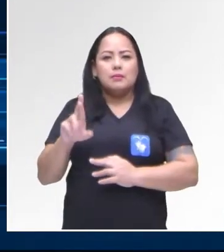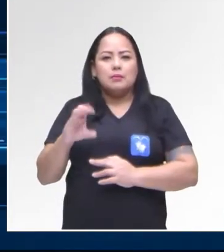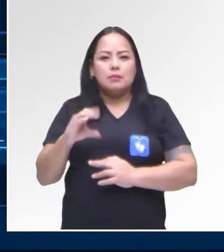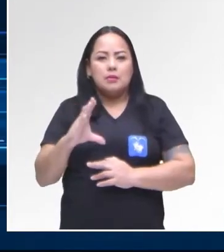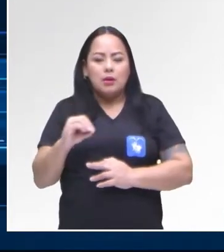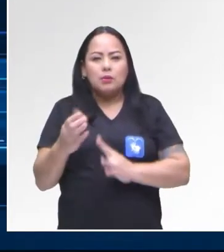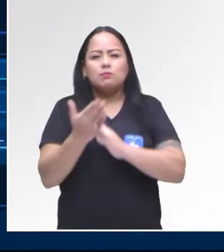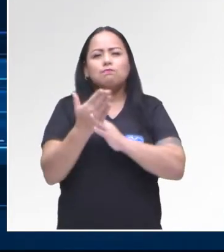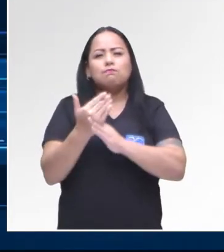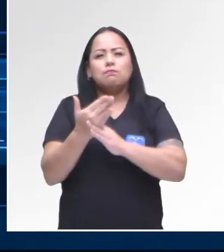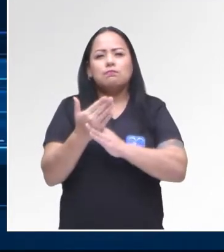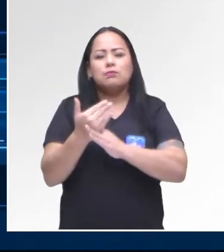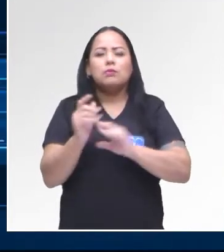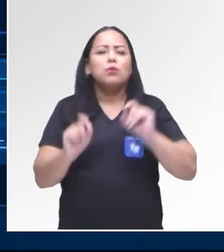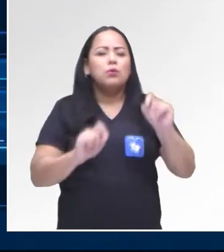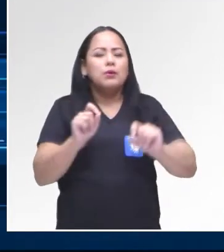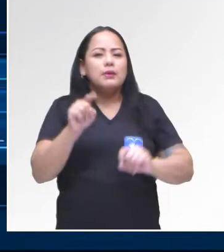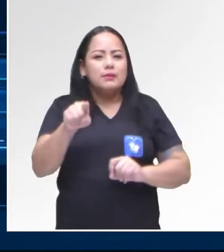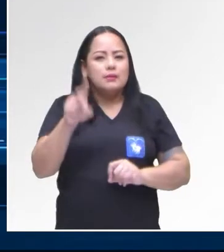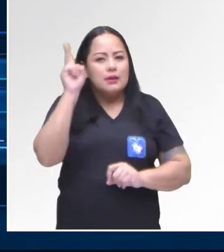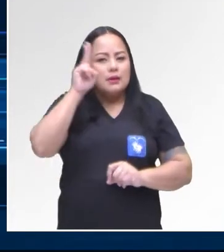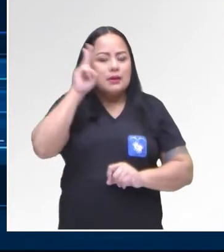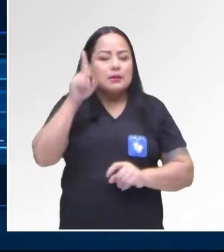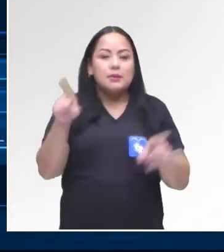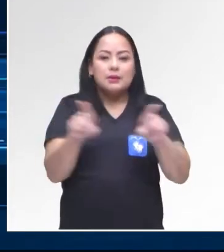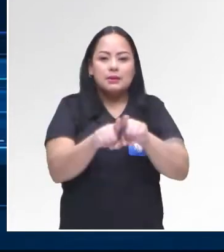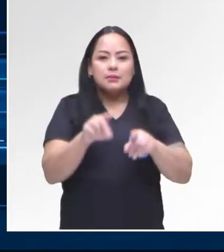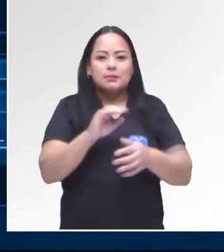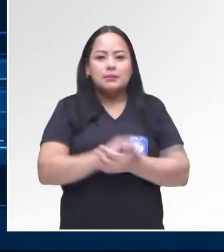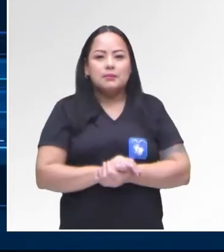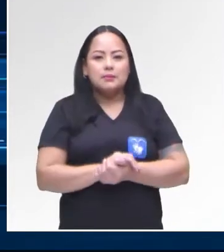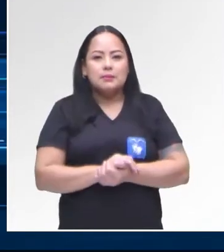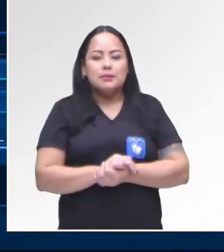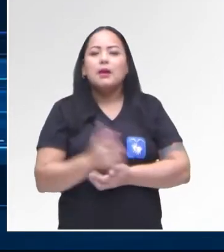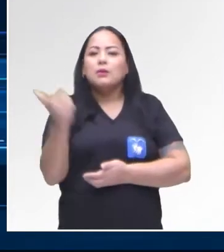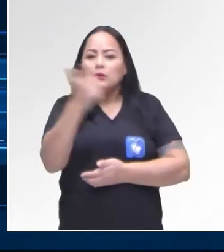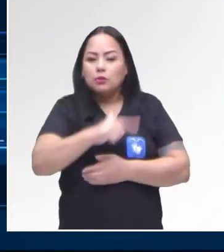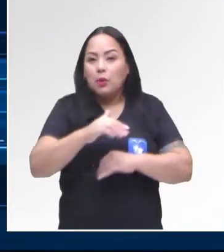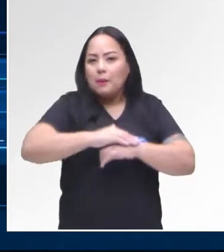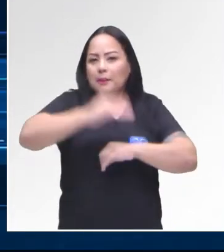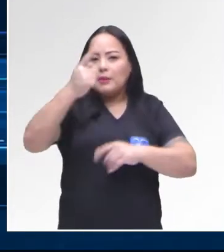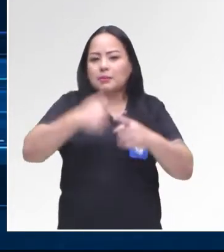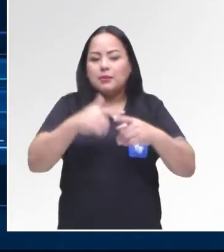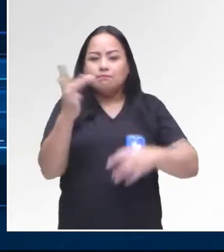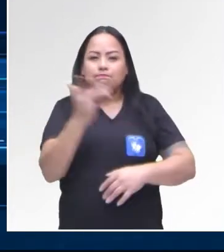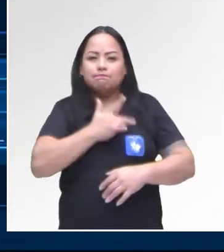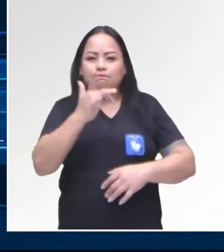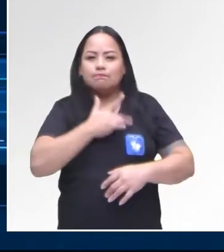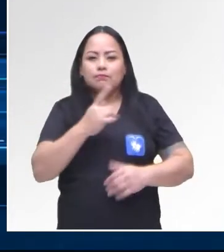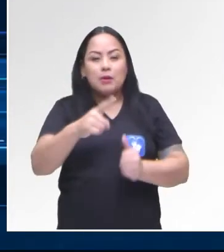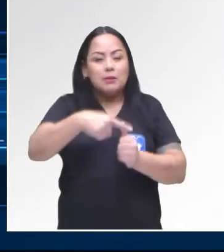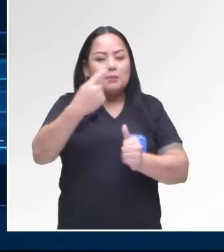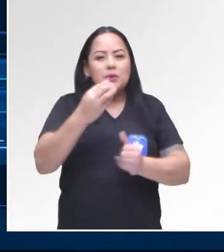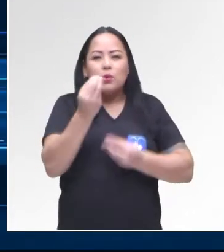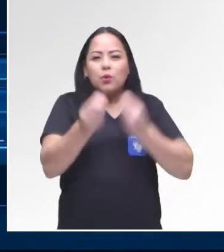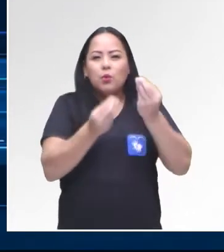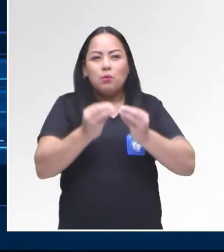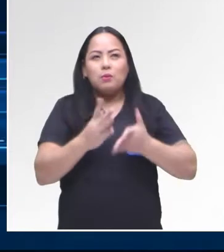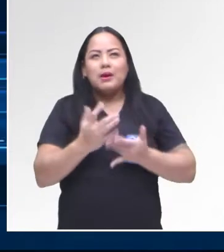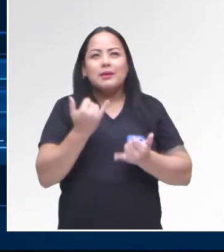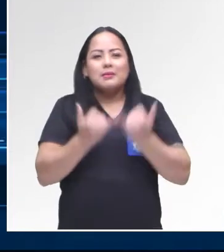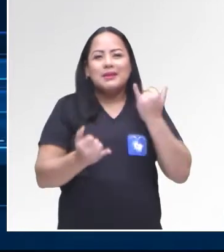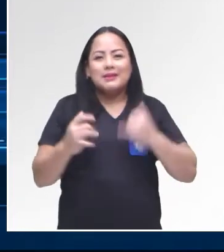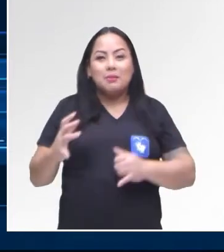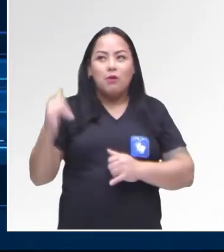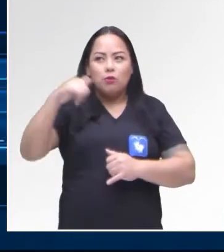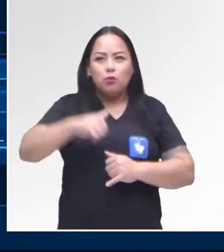nada? Olha, vamos retomar um pouquinho também para avançarmos ainda mais para o romantismo. Vamos fazer primeiro uma viagem para chegarmos no